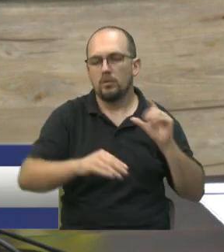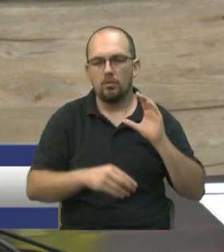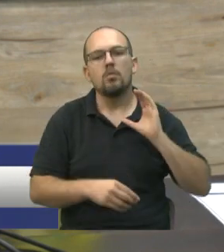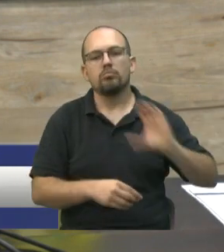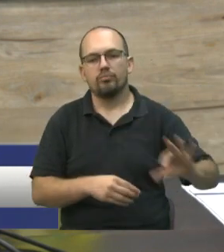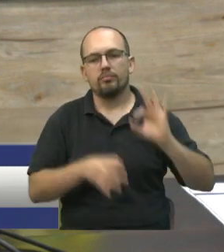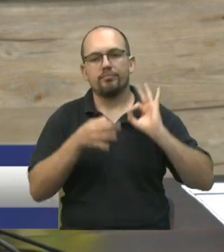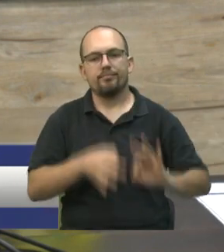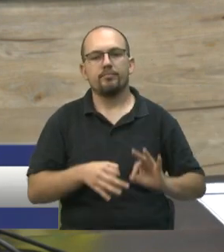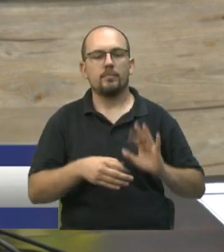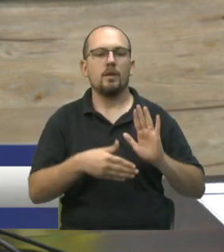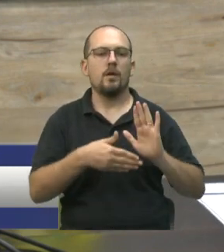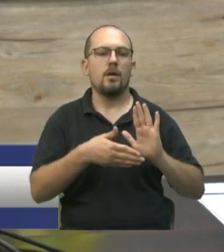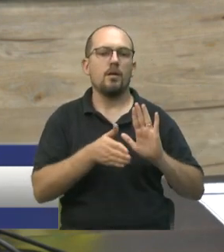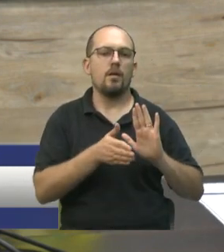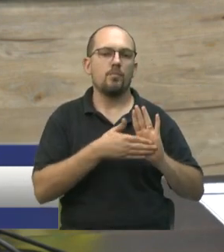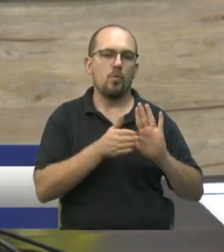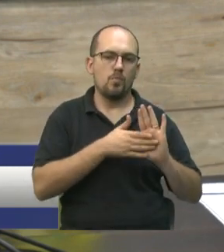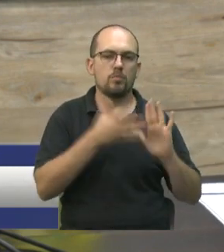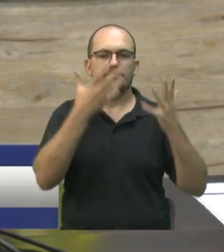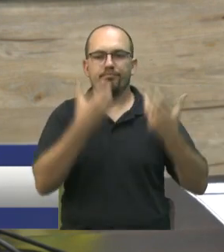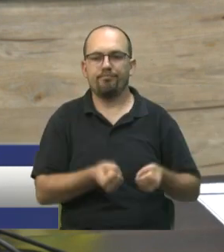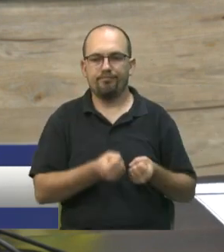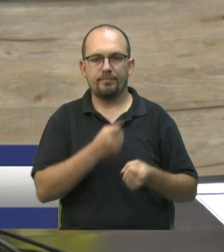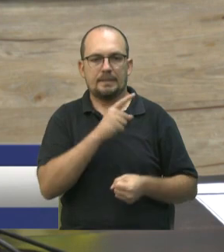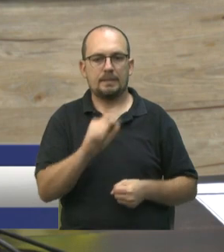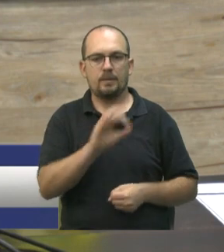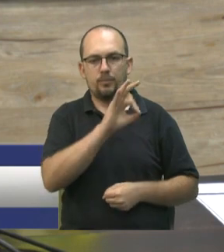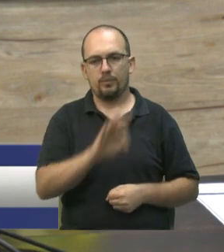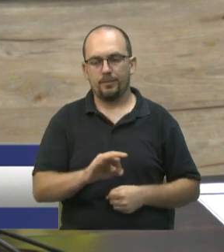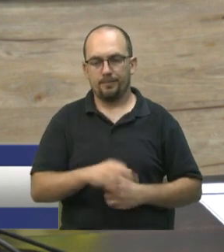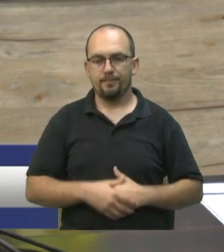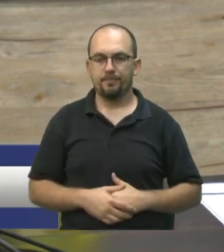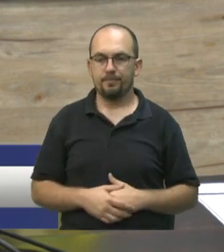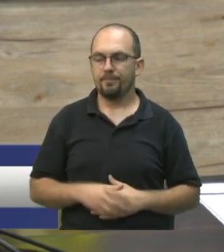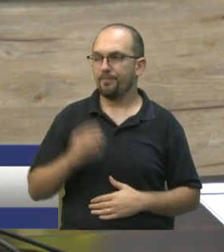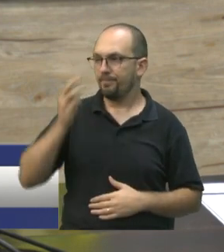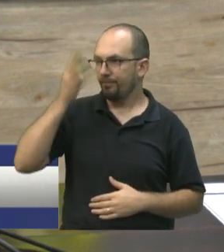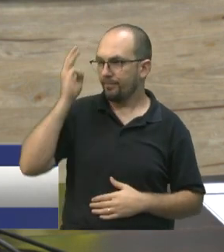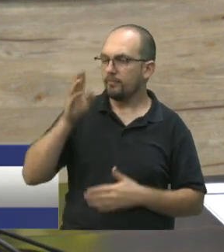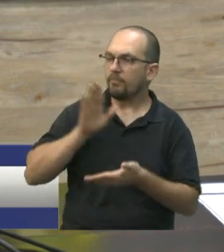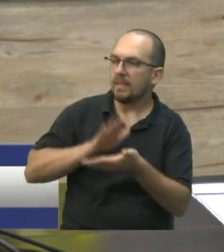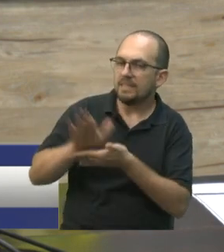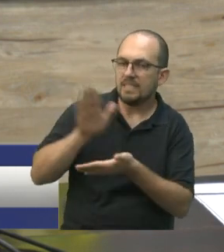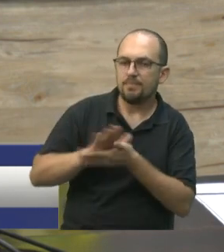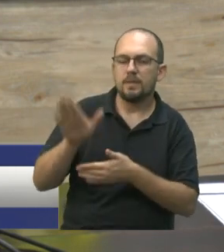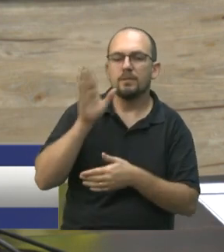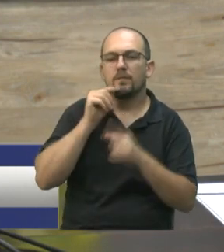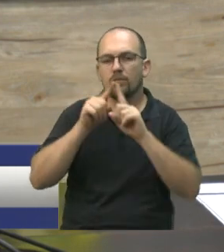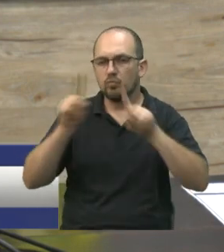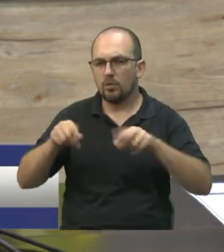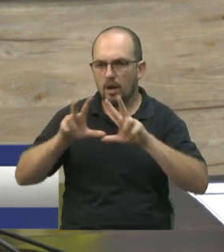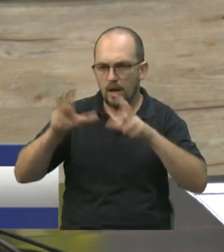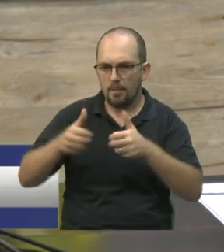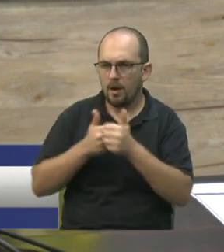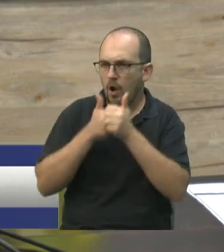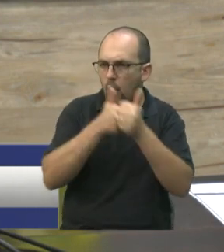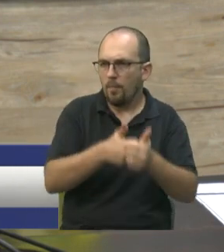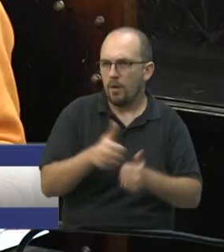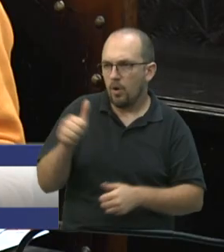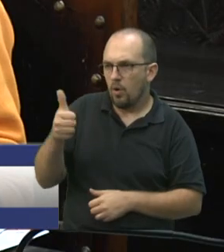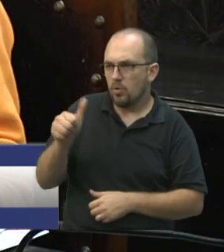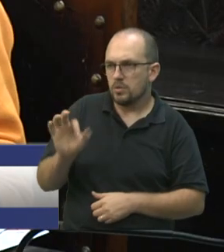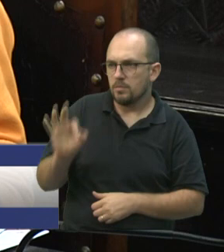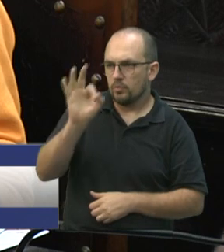pelo próprio Poder Legislativo e aceito na integralidade. E a despesa de pessoal com servidores da Câmara seguiu os 11% daquele